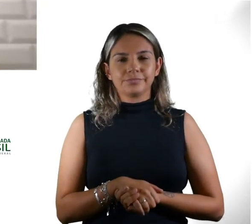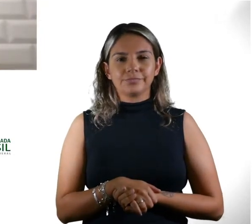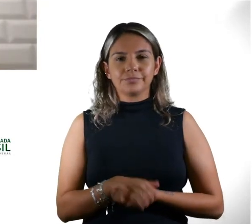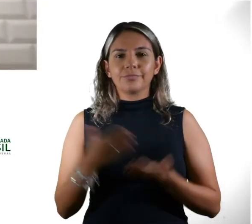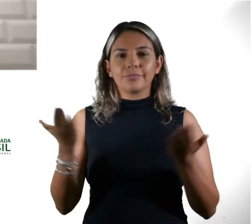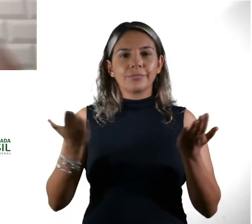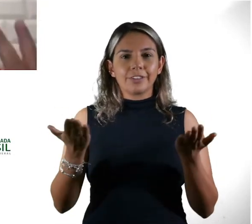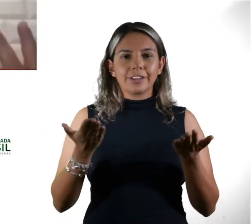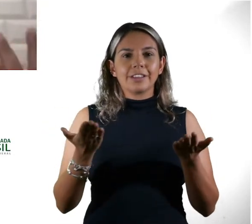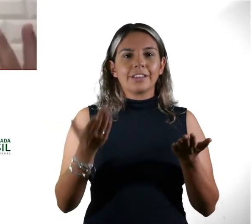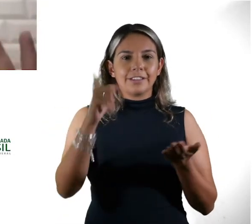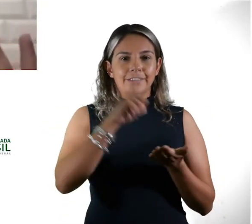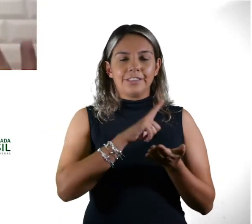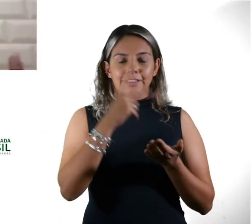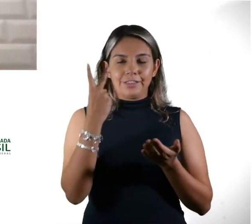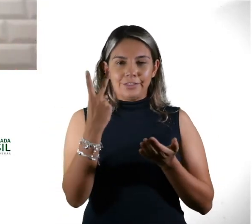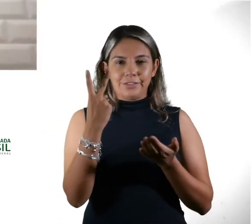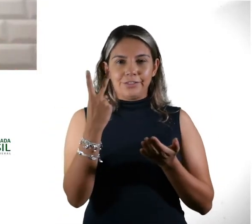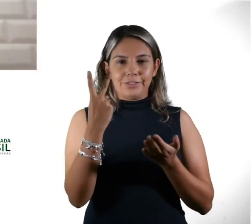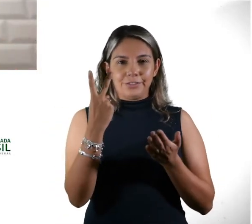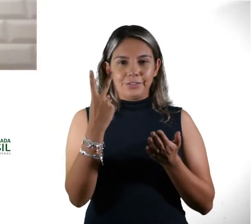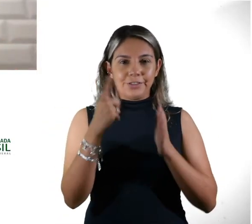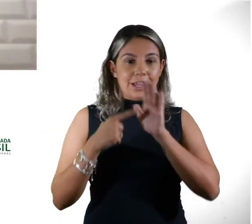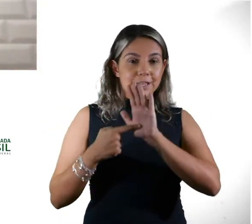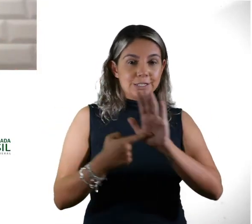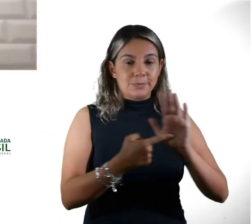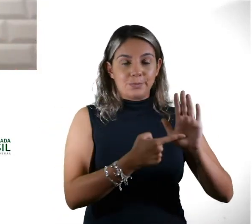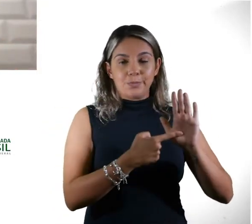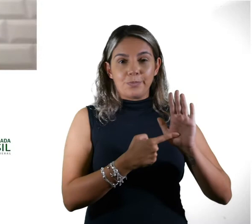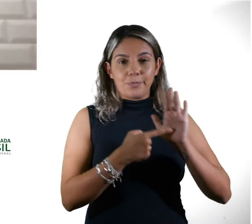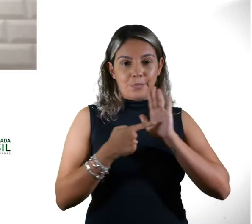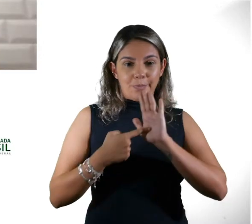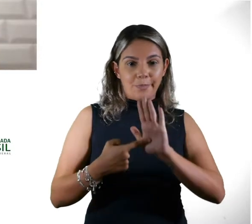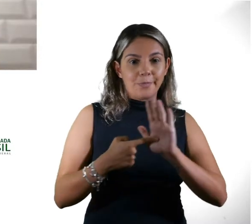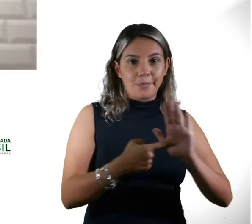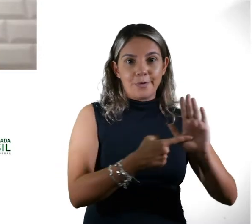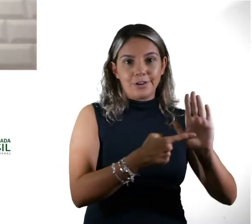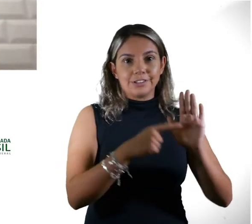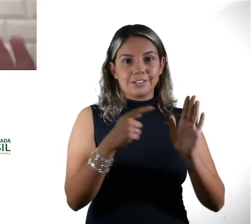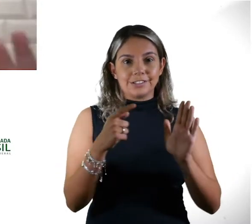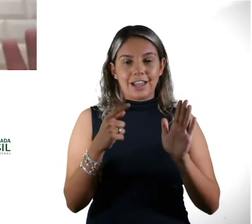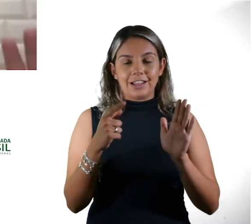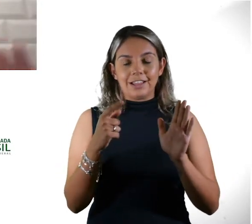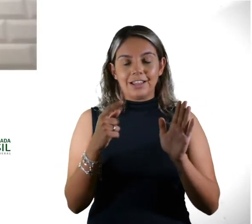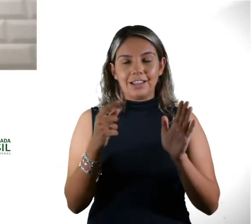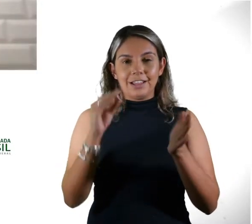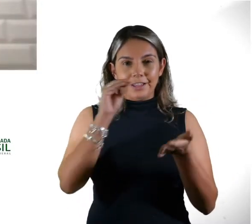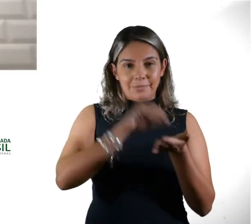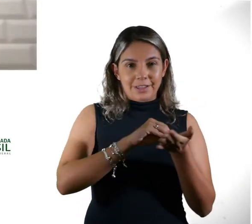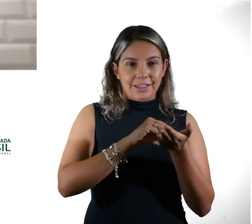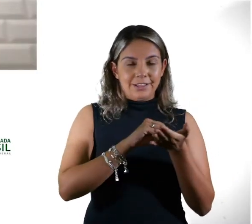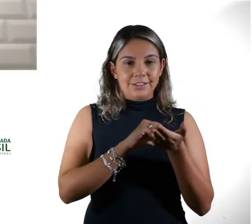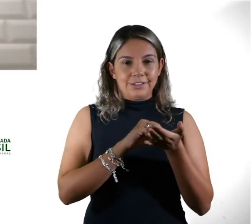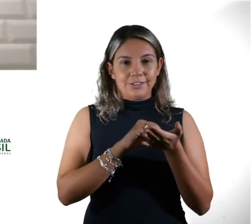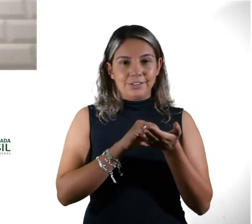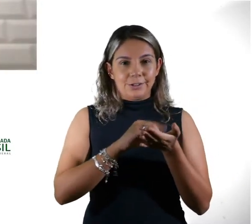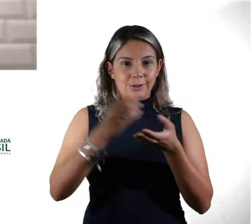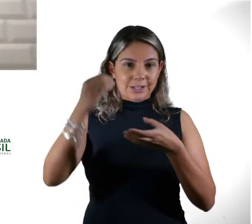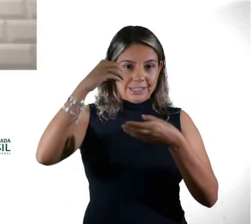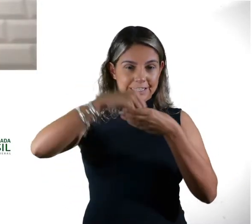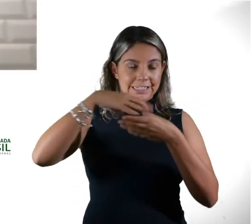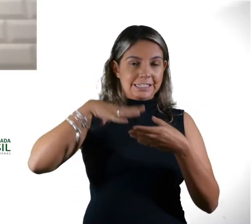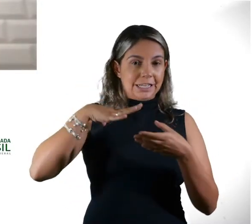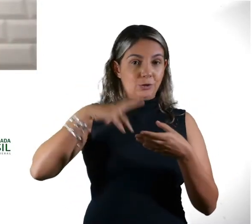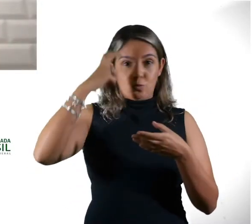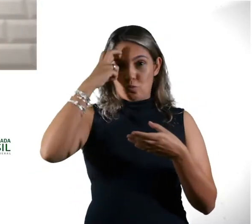Agora, à custa disso, tenho 2 exposições não é, marcadas para este ano, uma em Maputo, no Centro Cultural Português